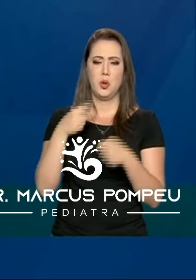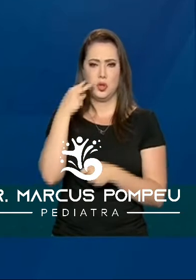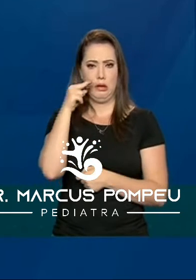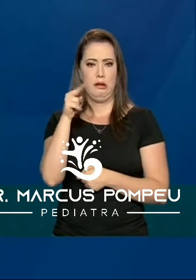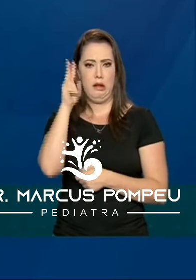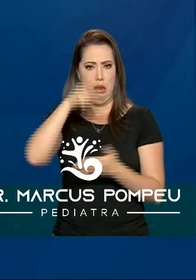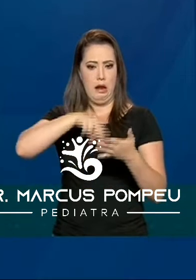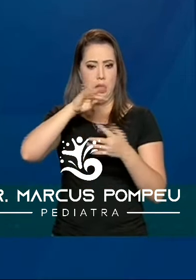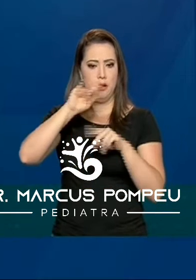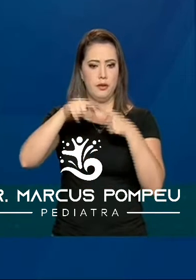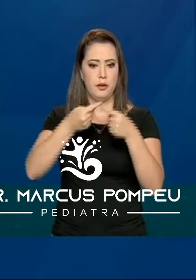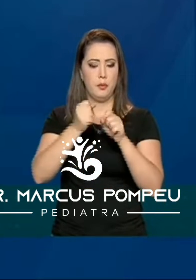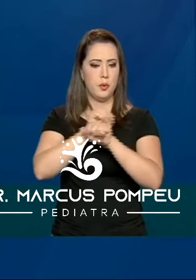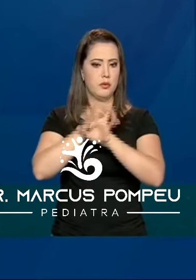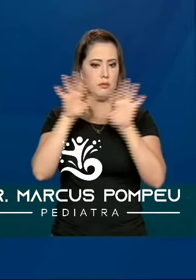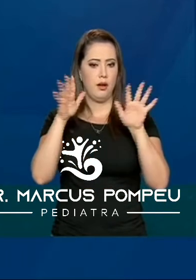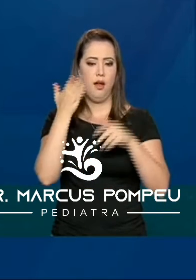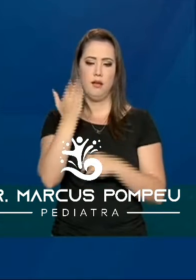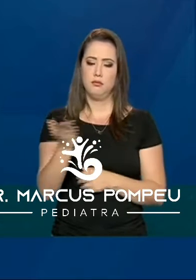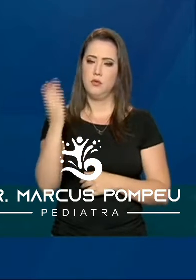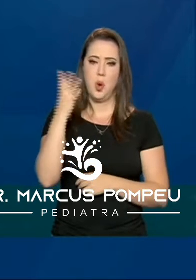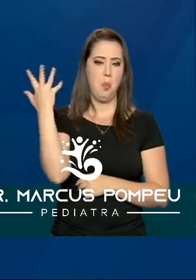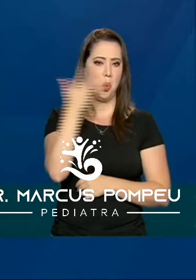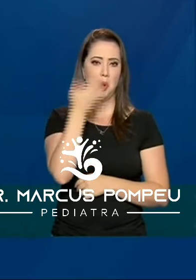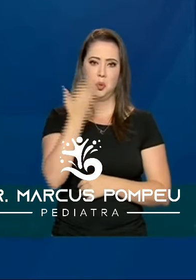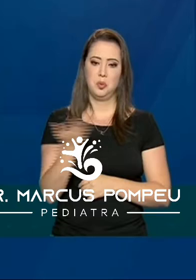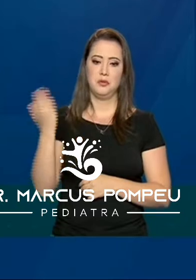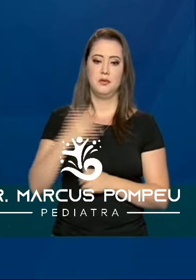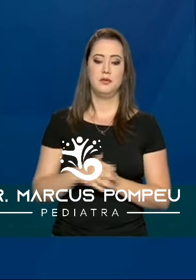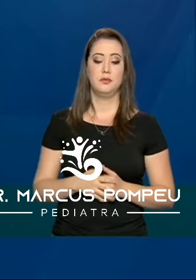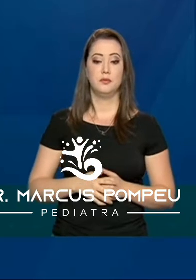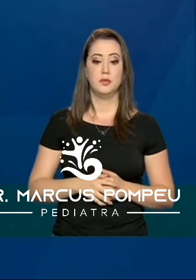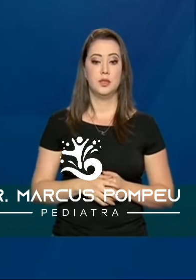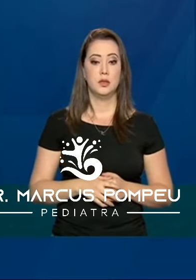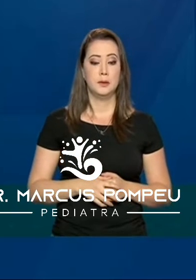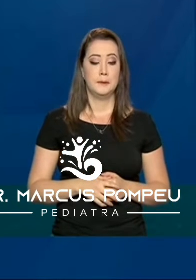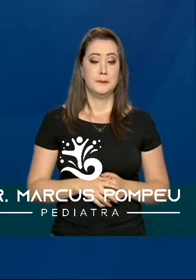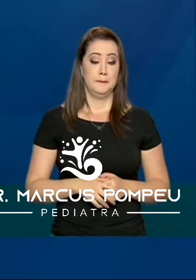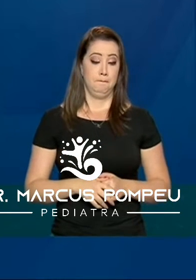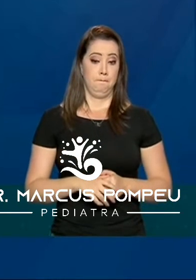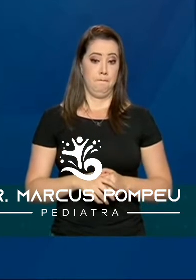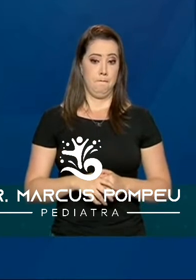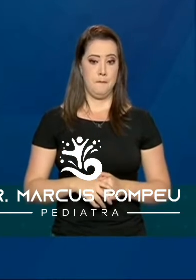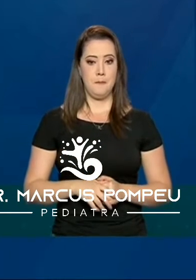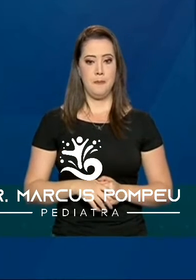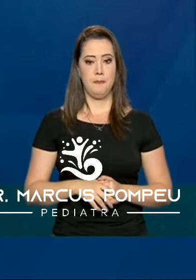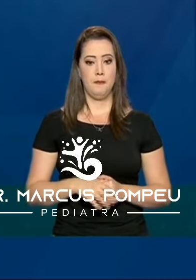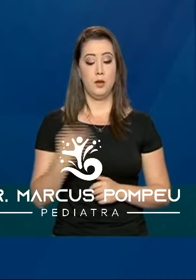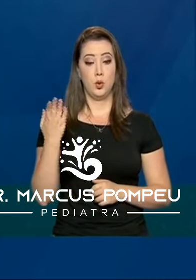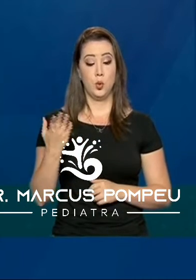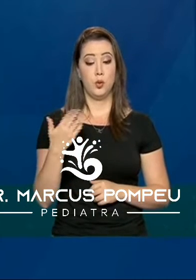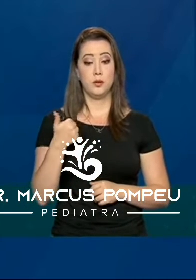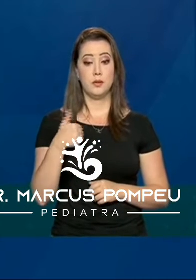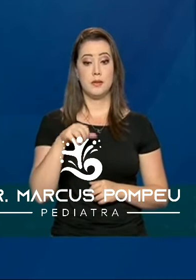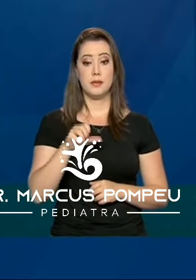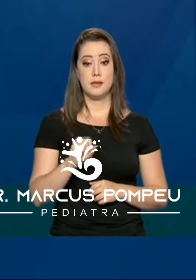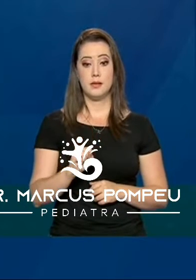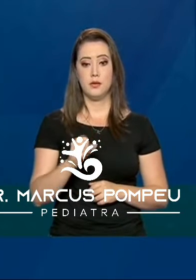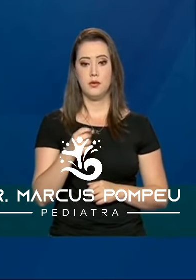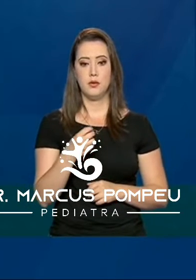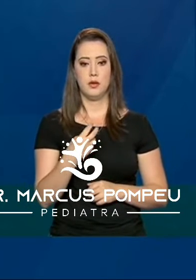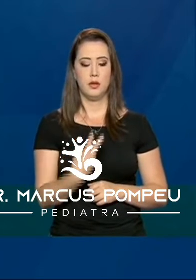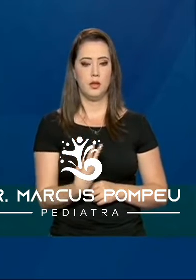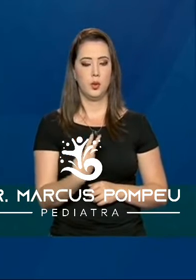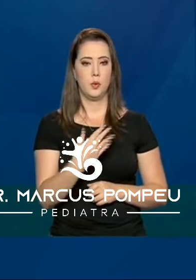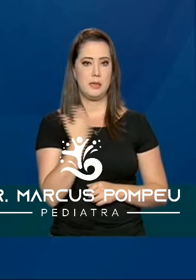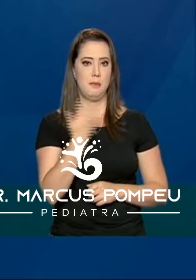isso. E está muito bonito e fala bem sobre isso. Quando deu 182 mortes no VERS, já devia ter parado esse processo. E por